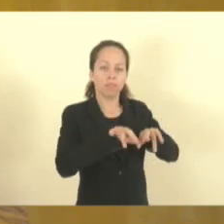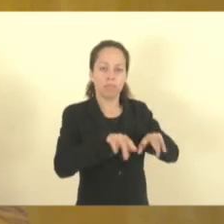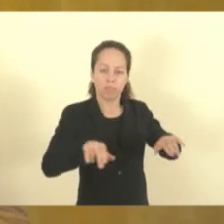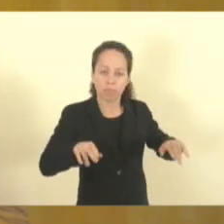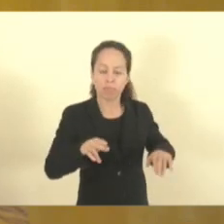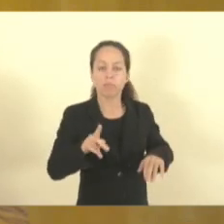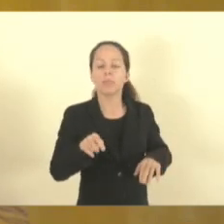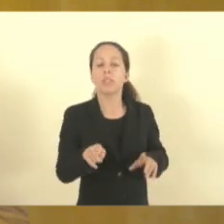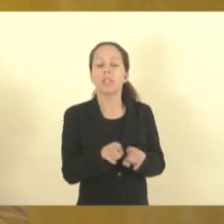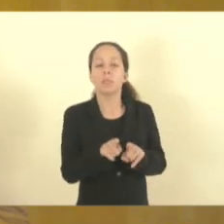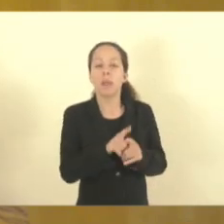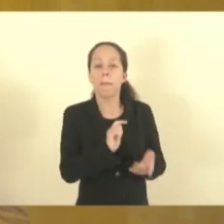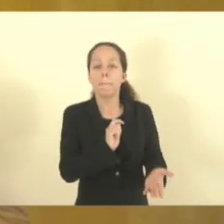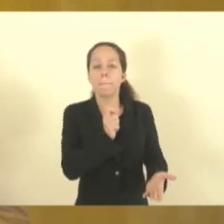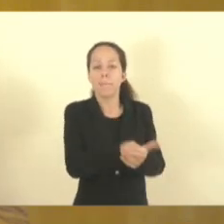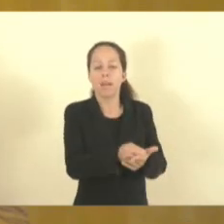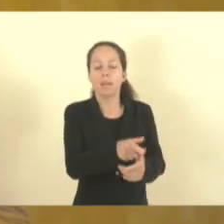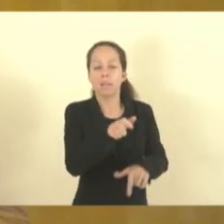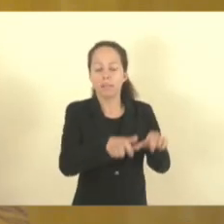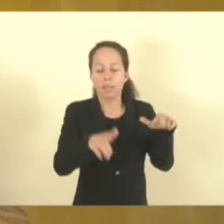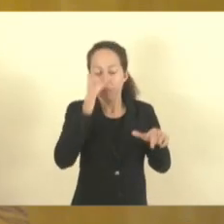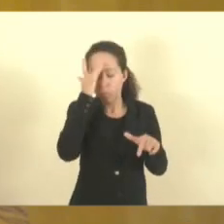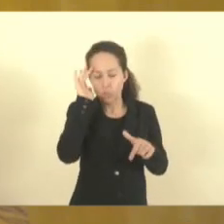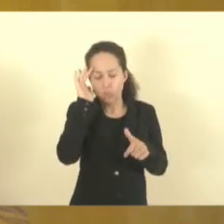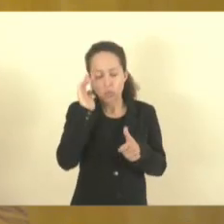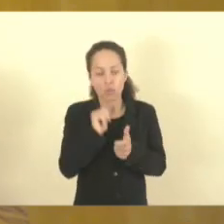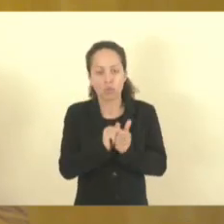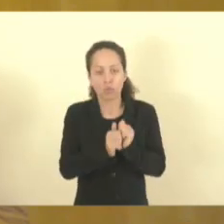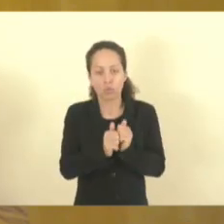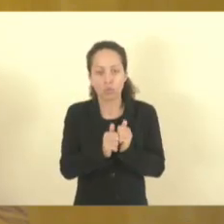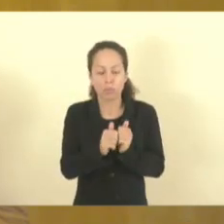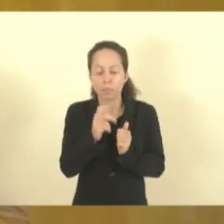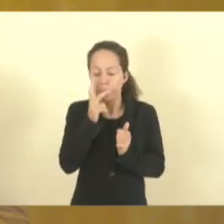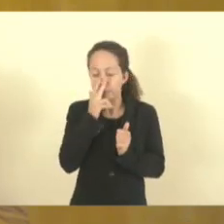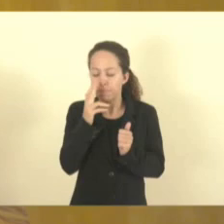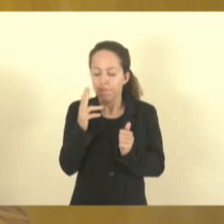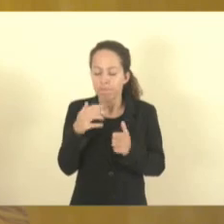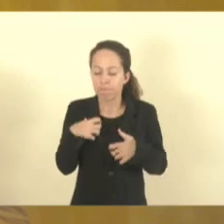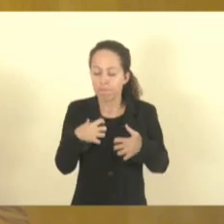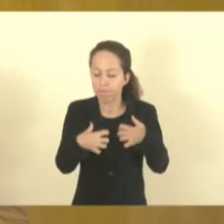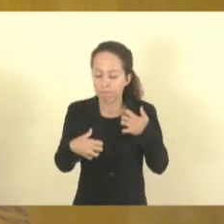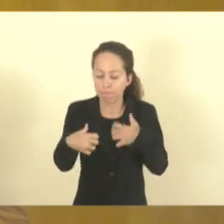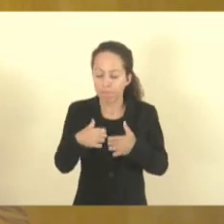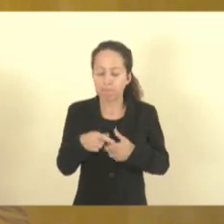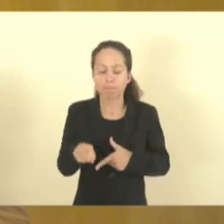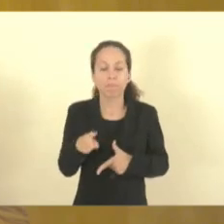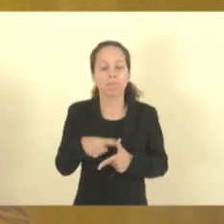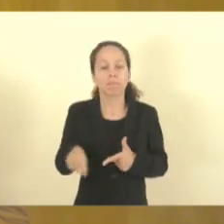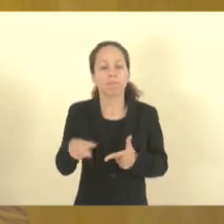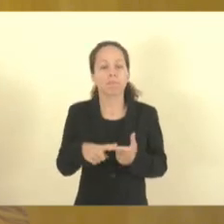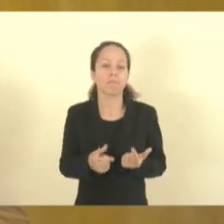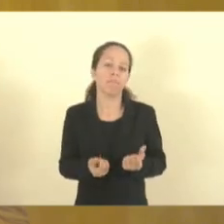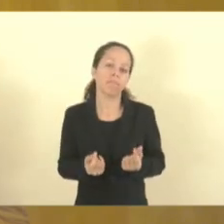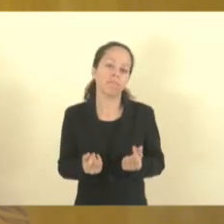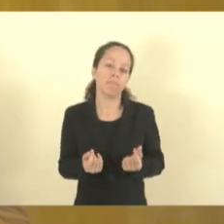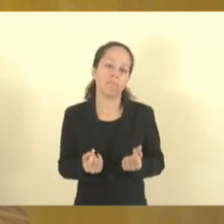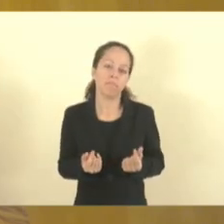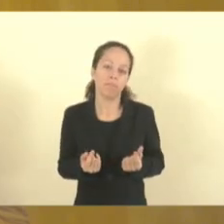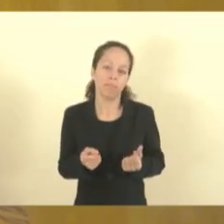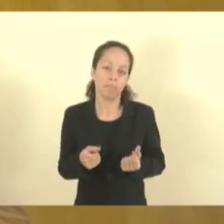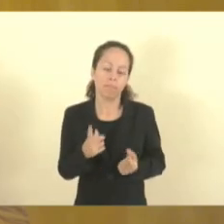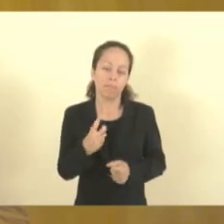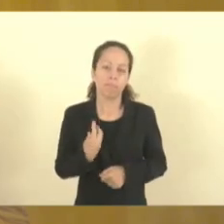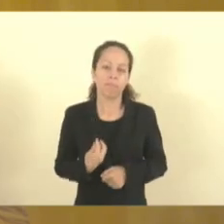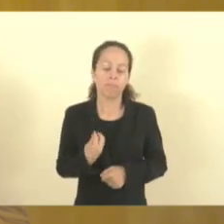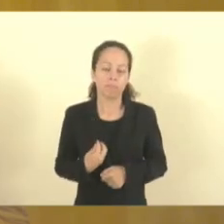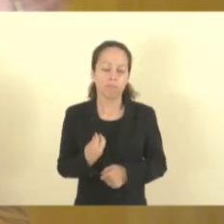o pagamento de jogadores, enfim. Virou um pesadelo para a Desportiva esse problema financeiro que se estabeleceu,